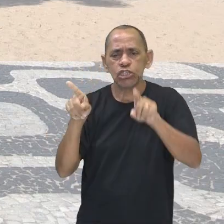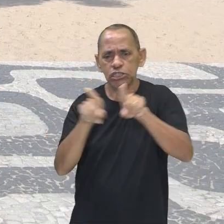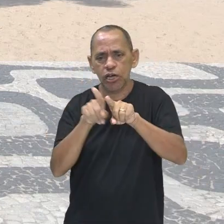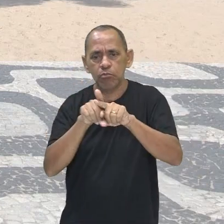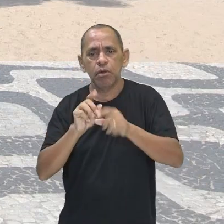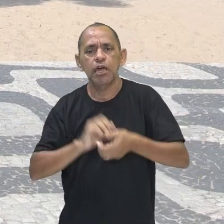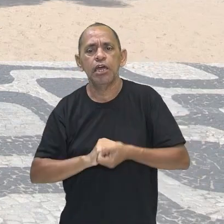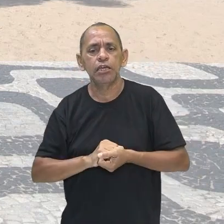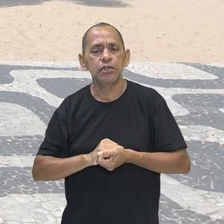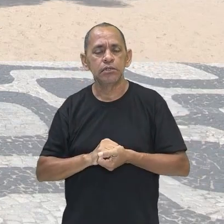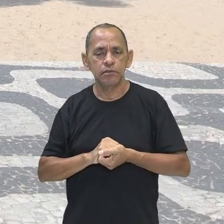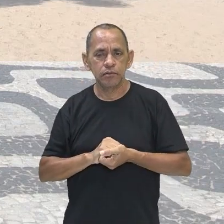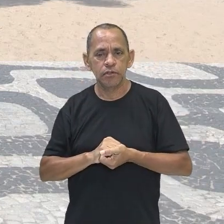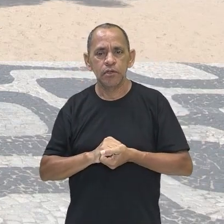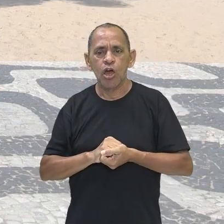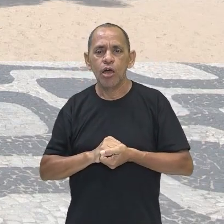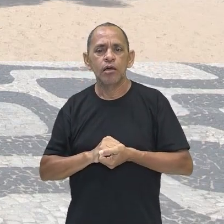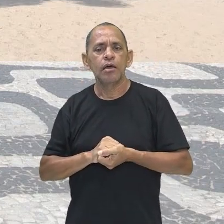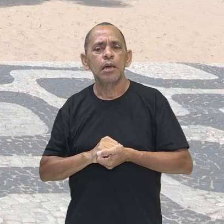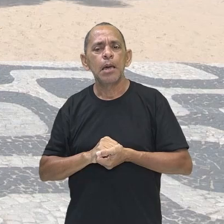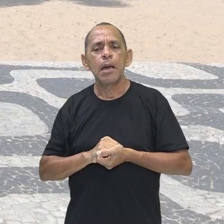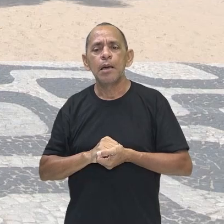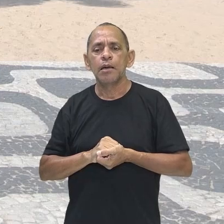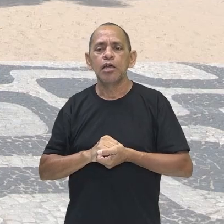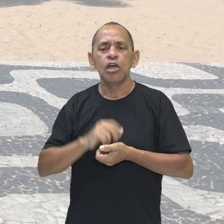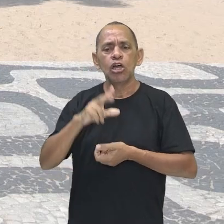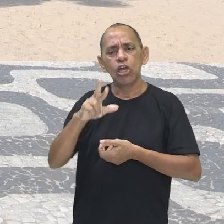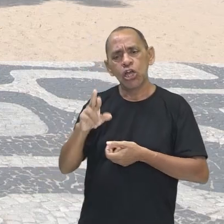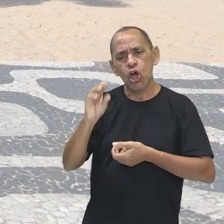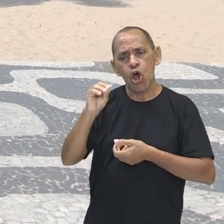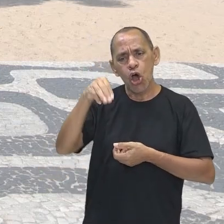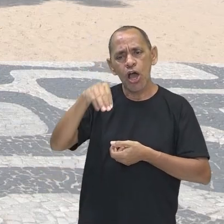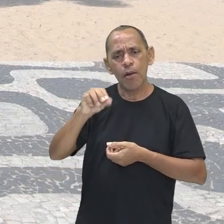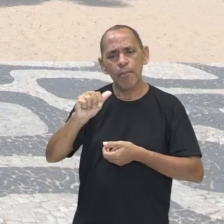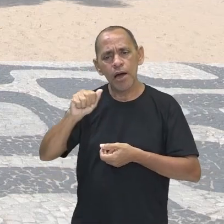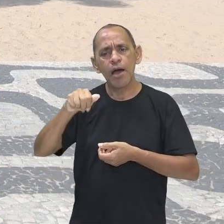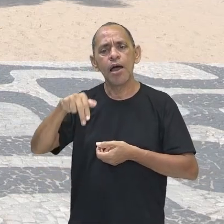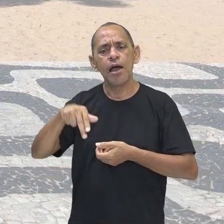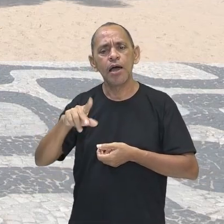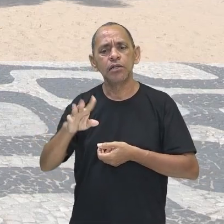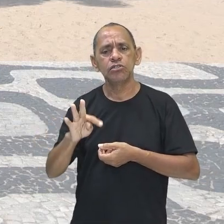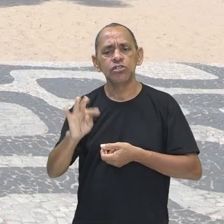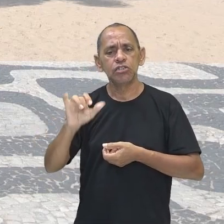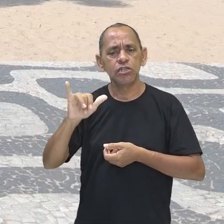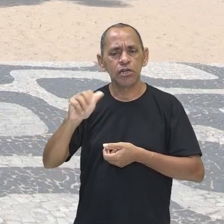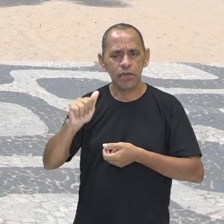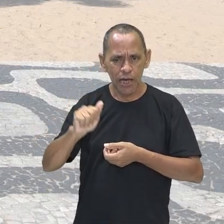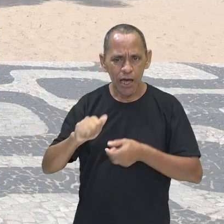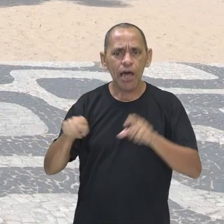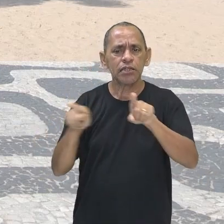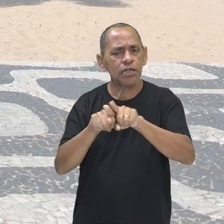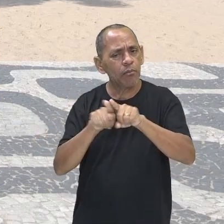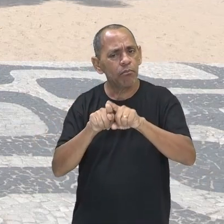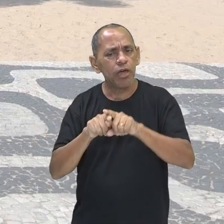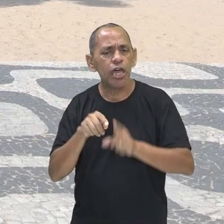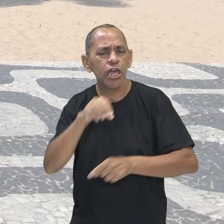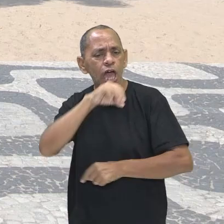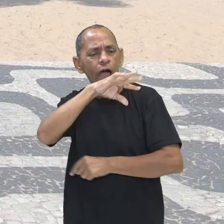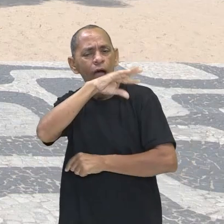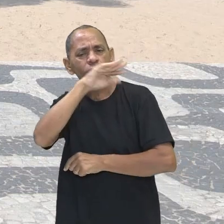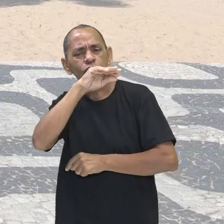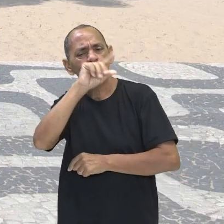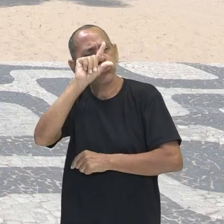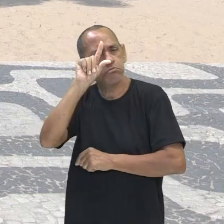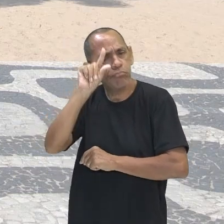uma voz romântica, poética, temas cotidianos, certo? Voz mais